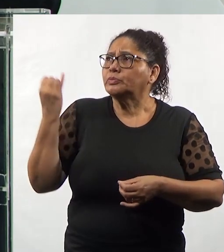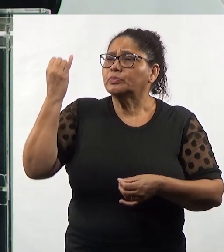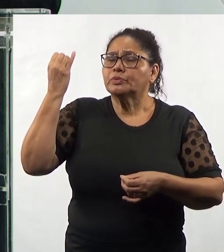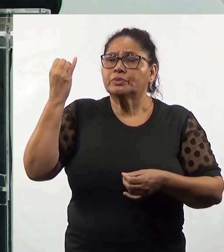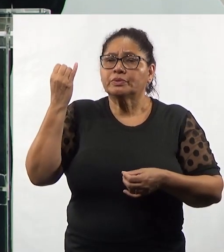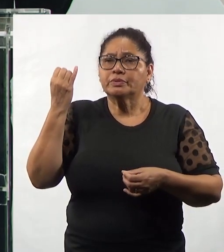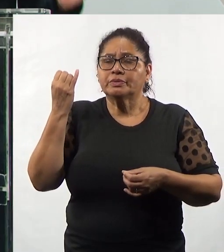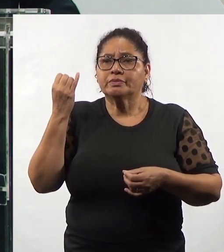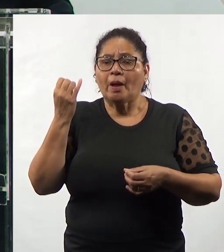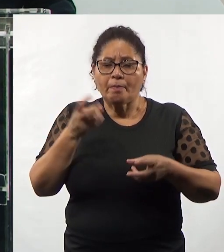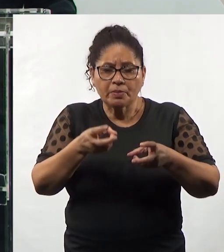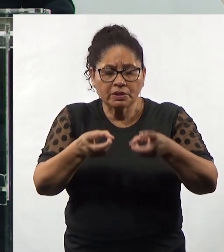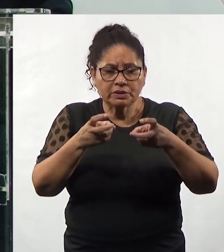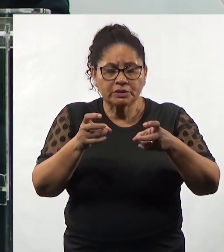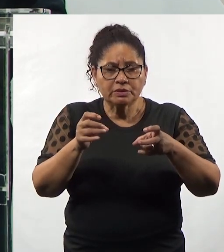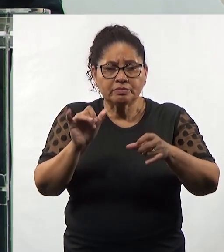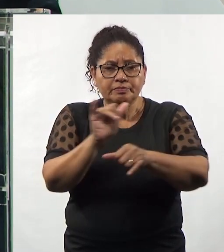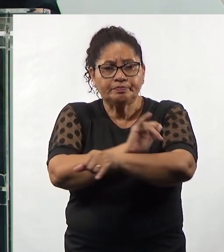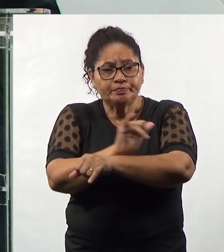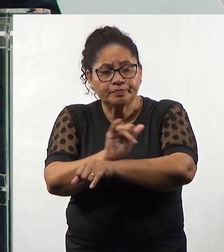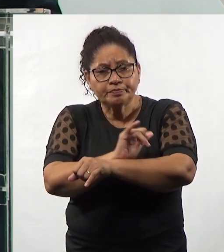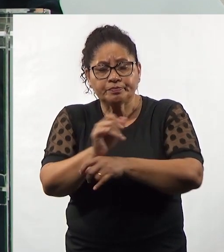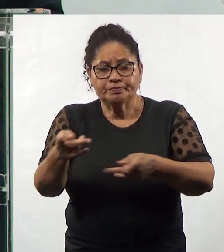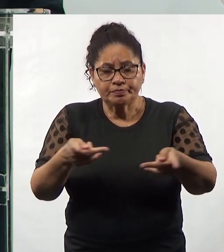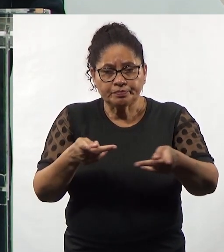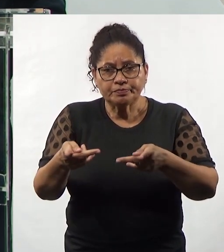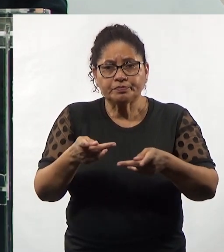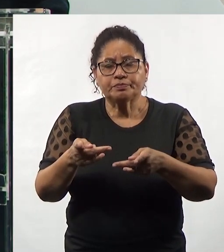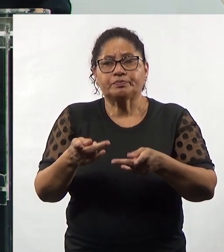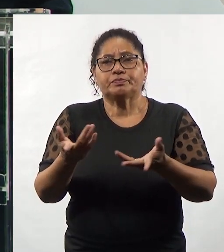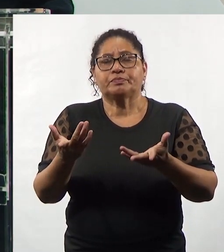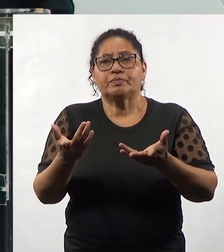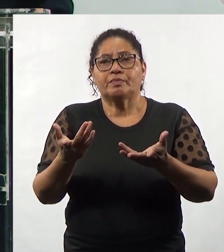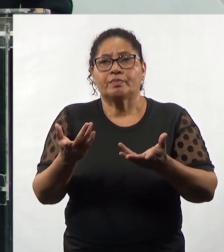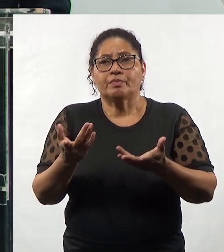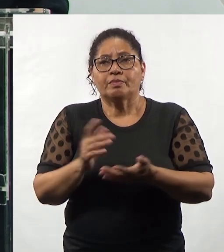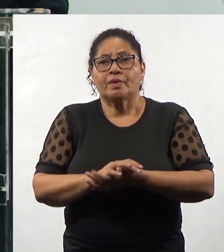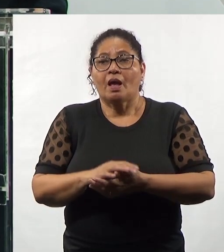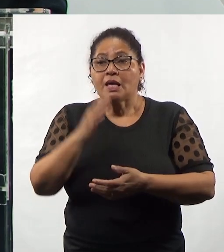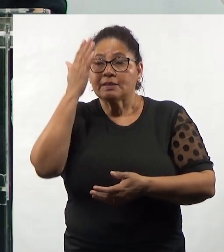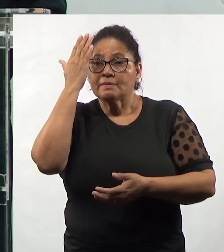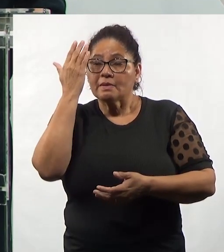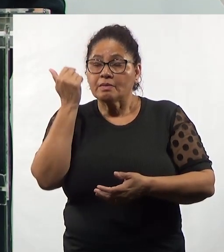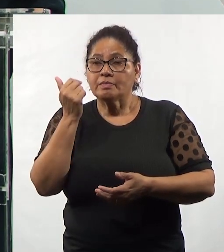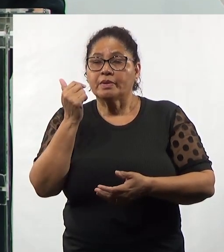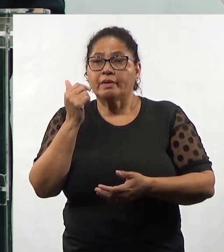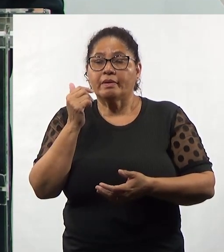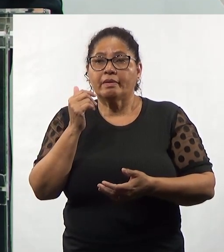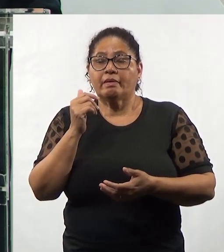de distinguir gestão estratégica da gestão de projetos, mas a gente saber que,